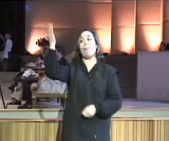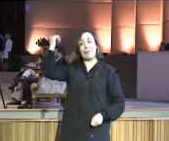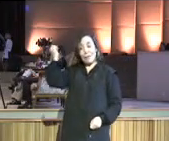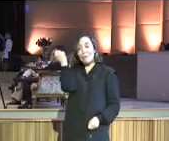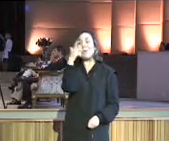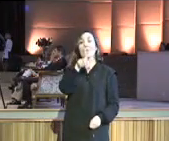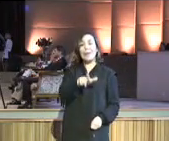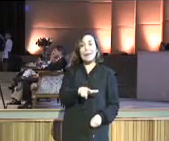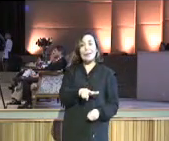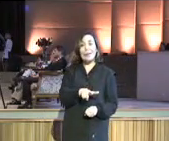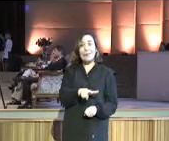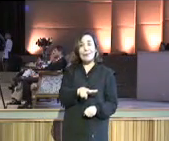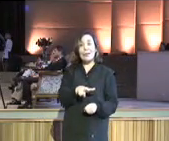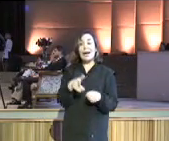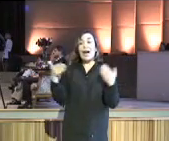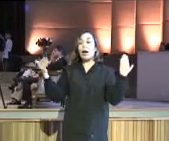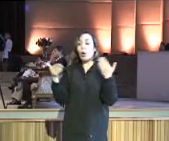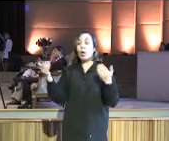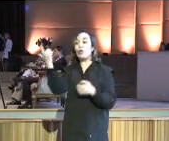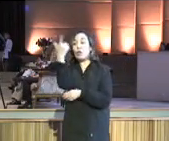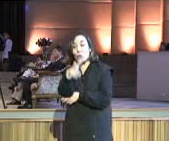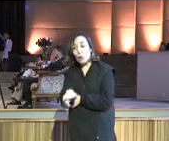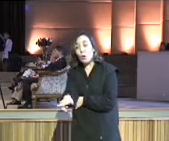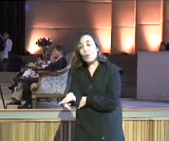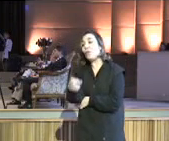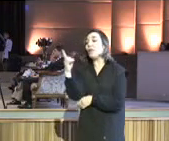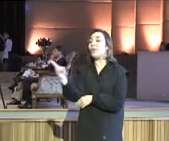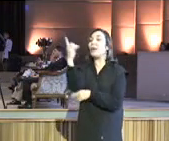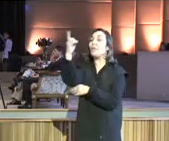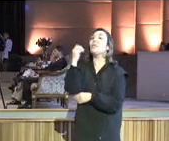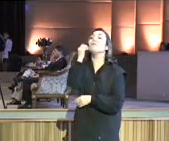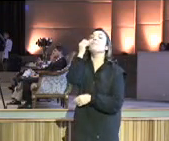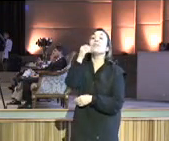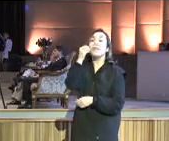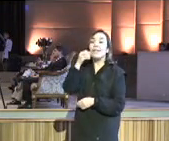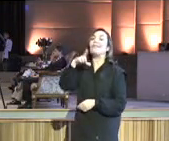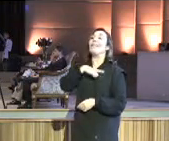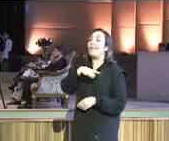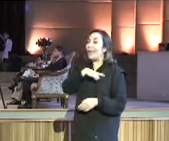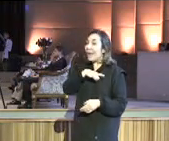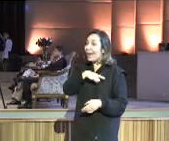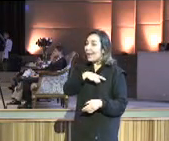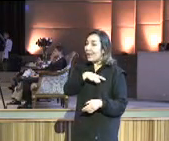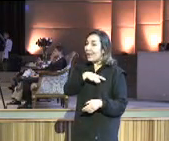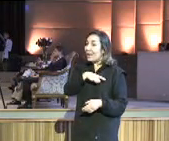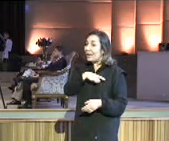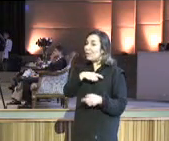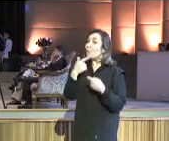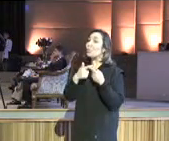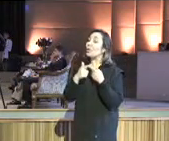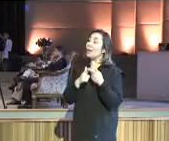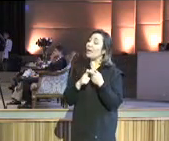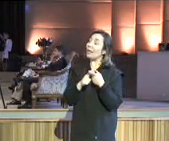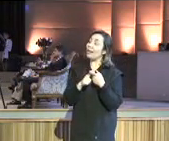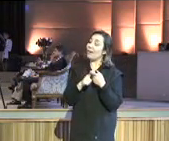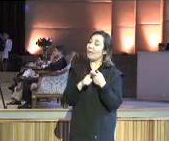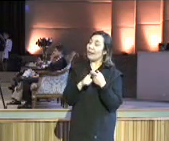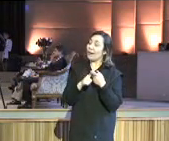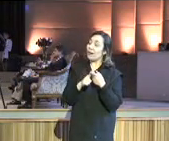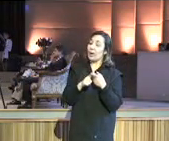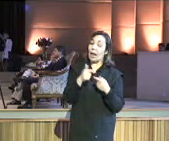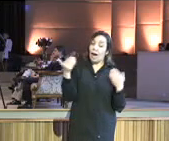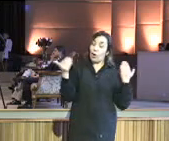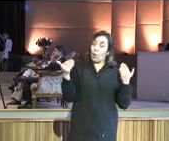E se morrer um soldado do rei, vai ser uma vergonha, porque serão 12.000 contra